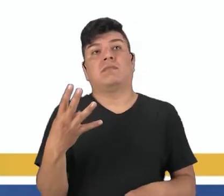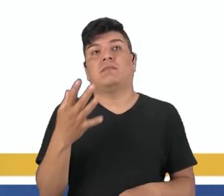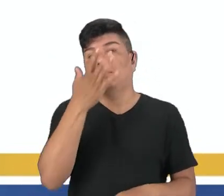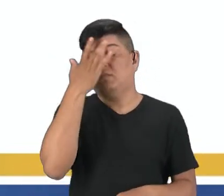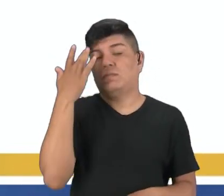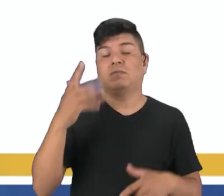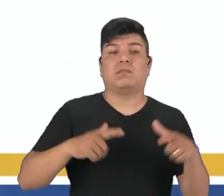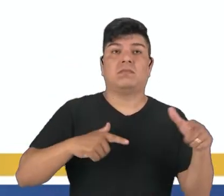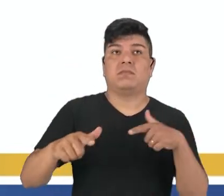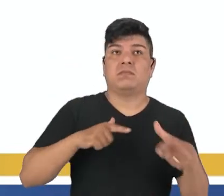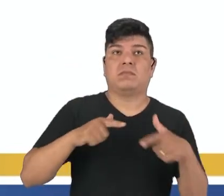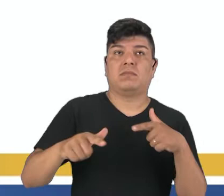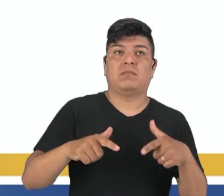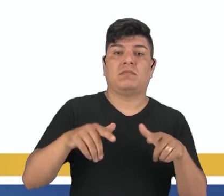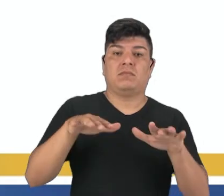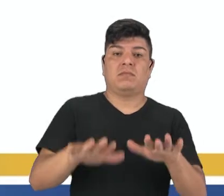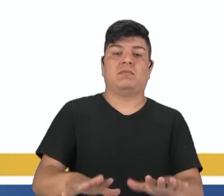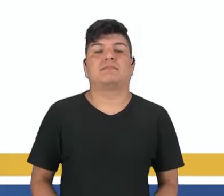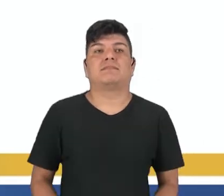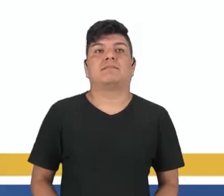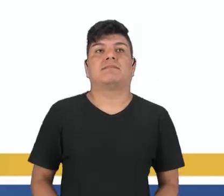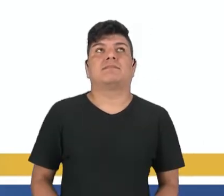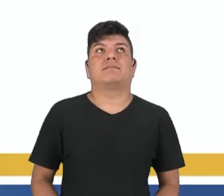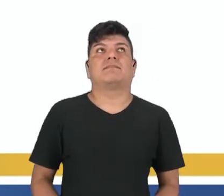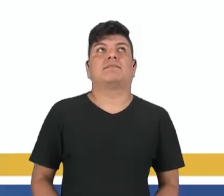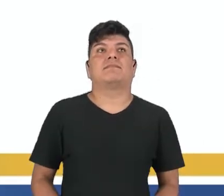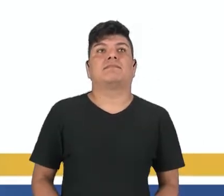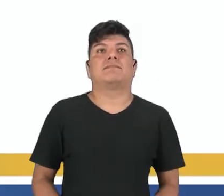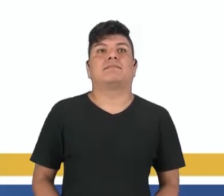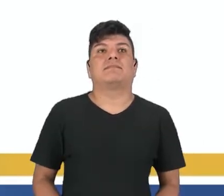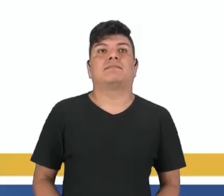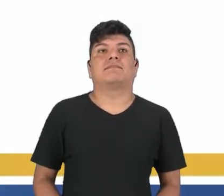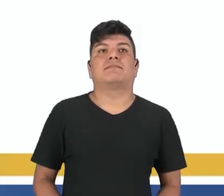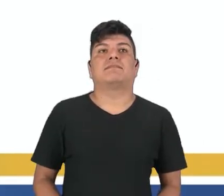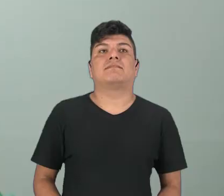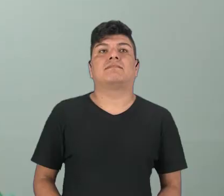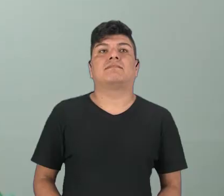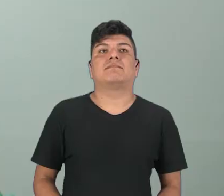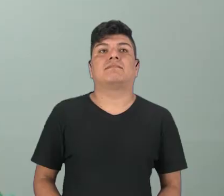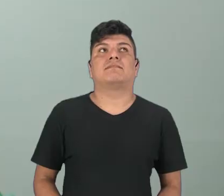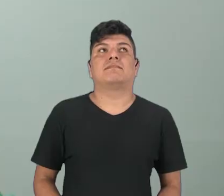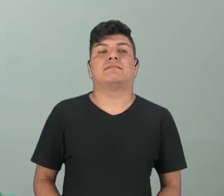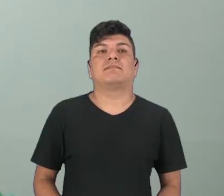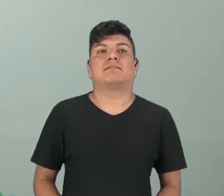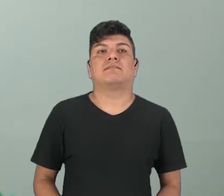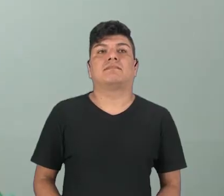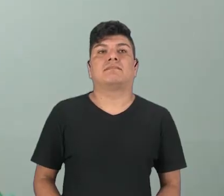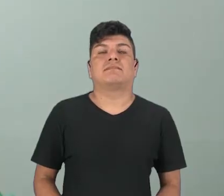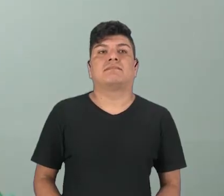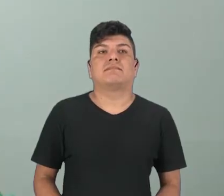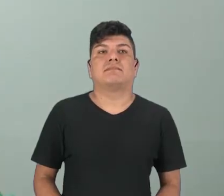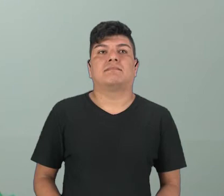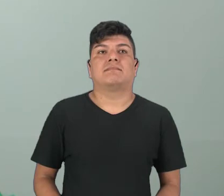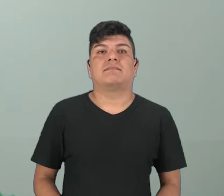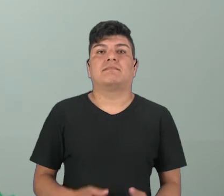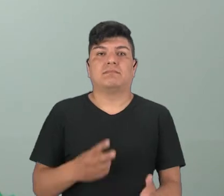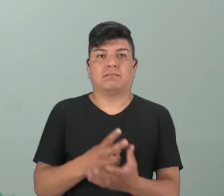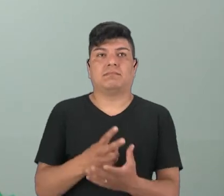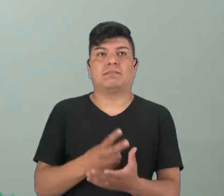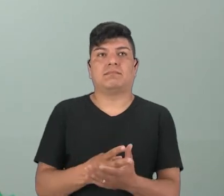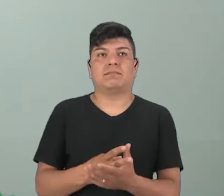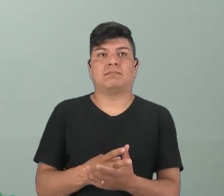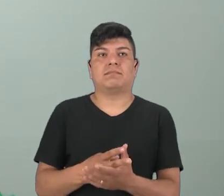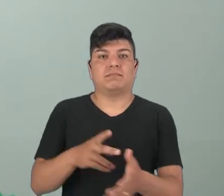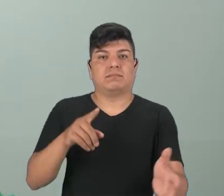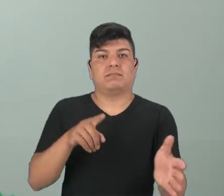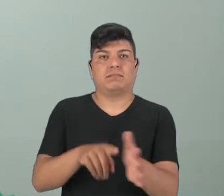este operário fica na fábrica? Então, toda vez que a gente tem uma situação, um problema, o que eu tenho que